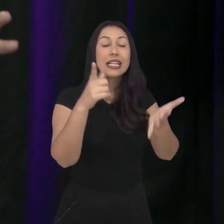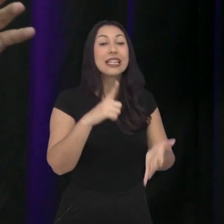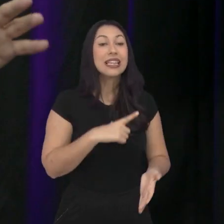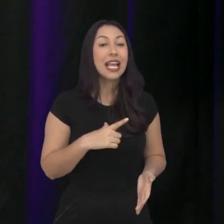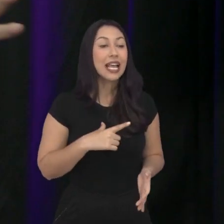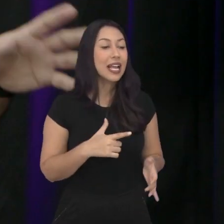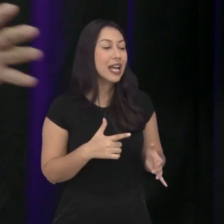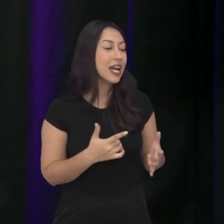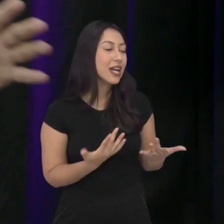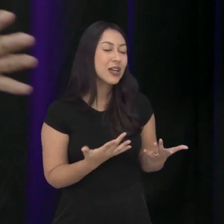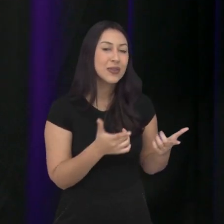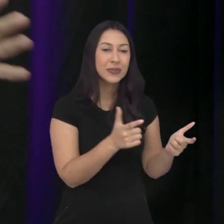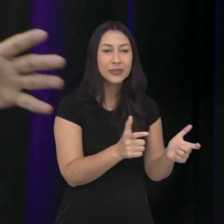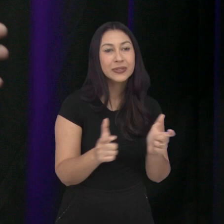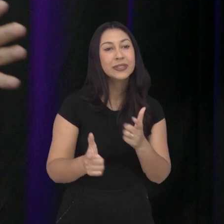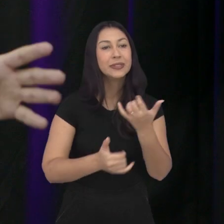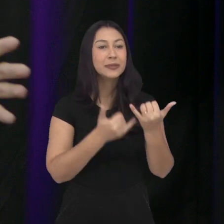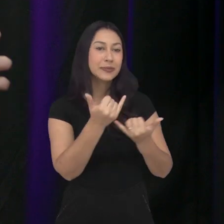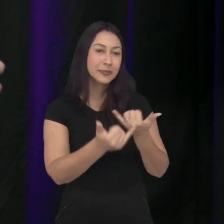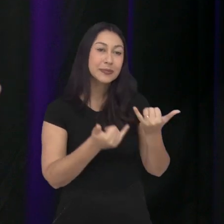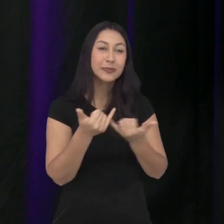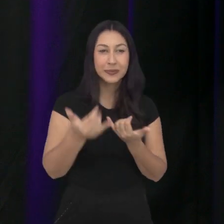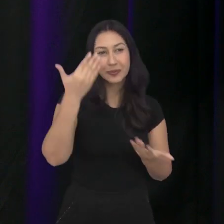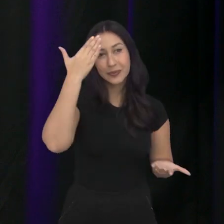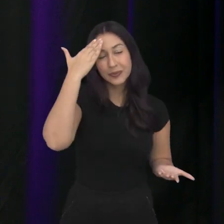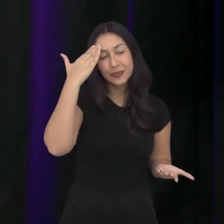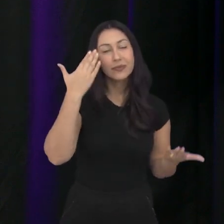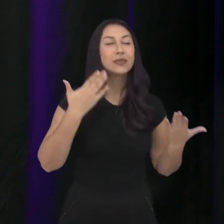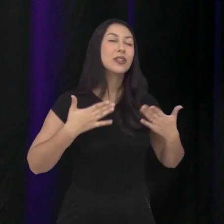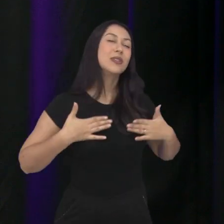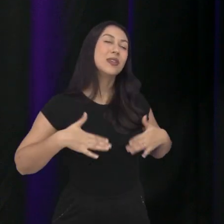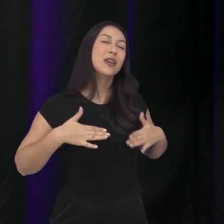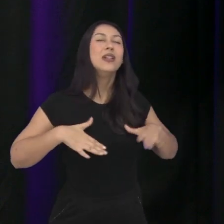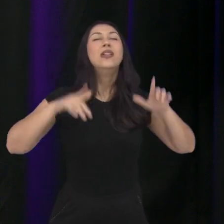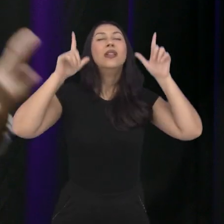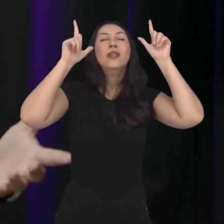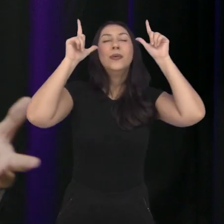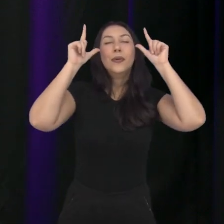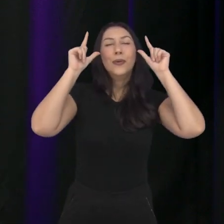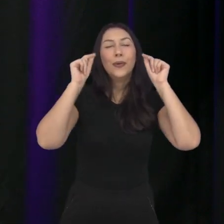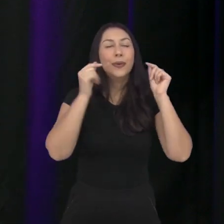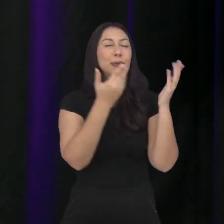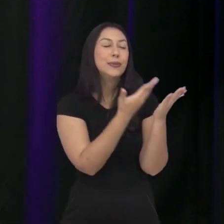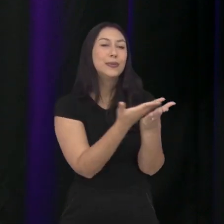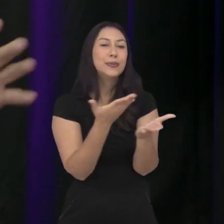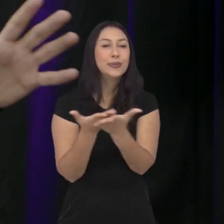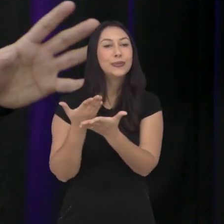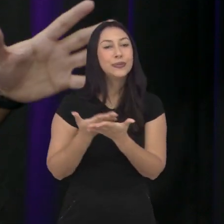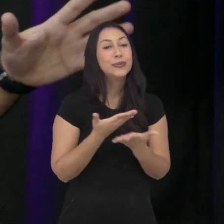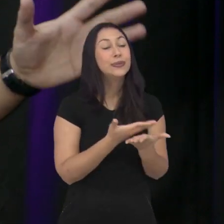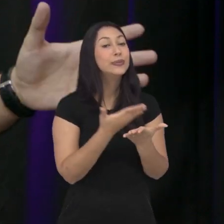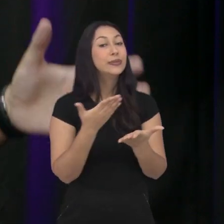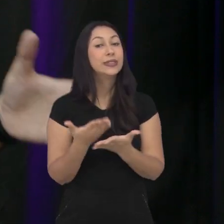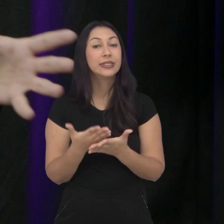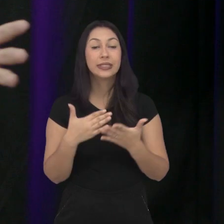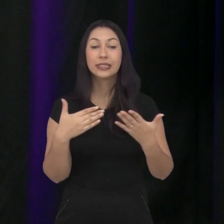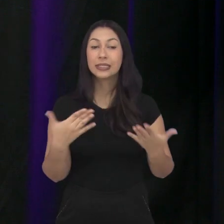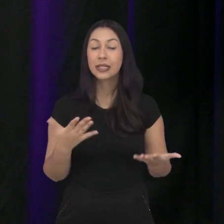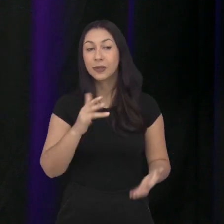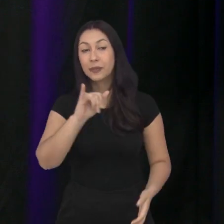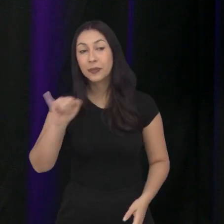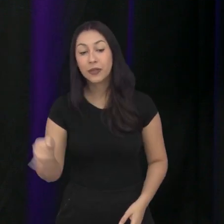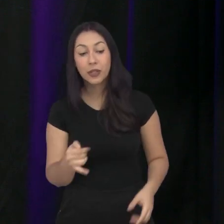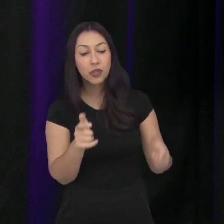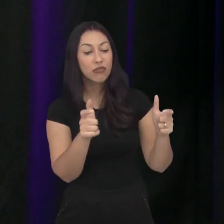construídos áreas de lazer, construídas áreas de lazer para a população, sabe? Para descanso, relaxamento, estudo, ou seja, as pessoas usando